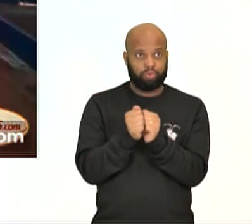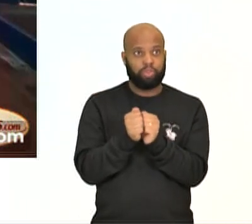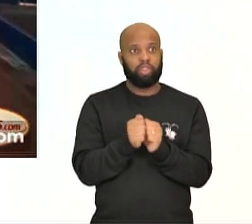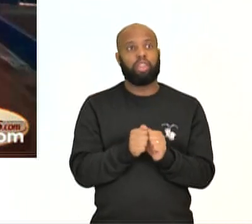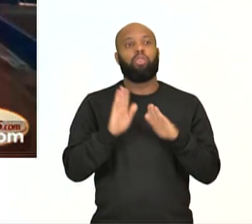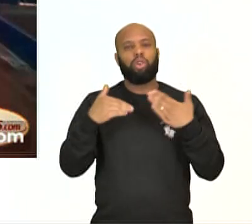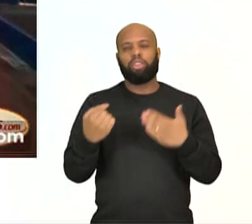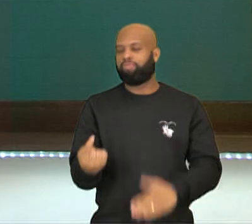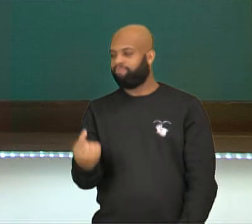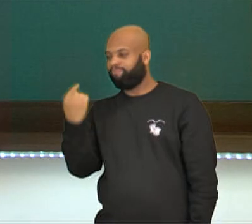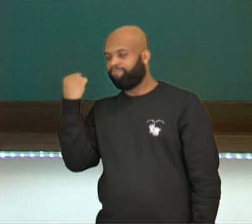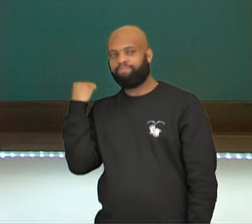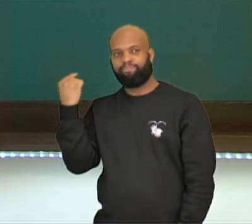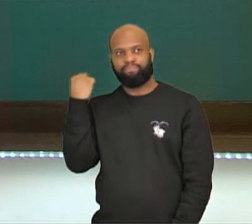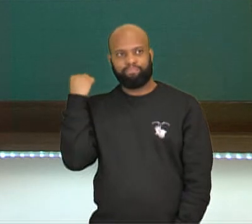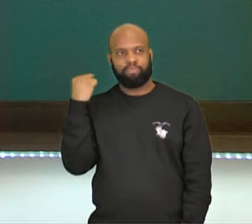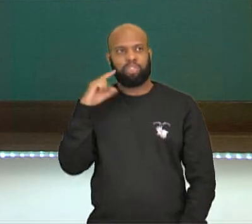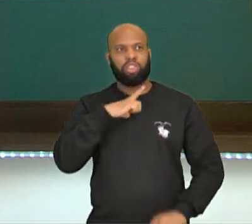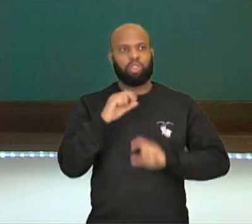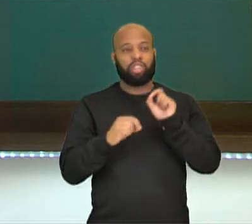Lembra que lá atrás o toque